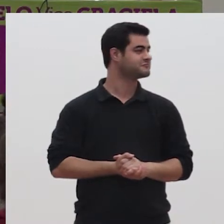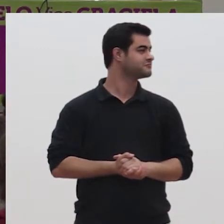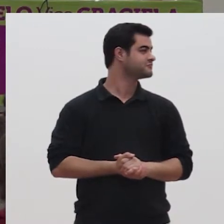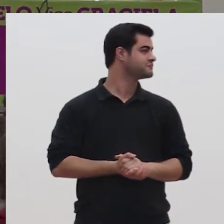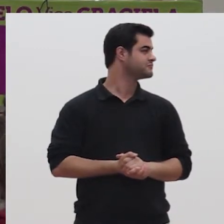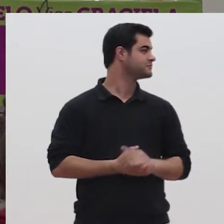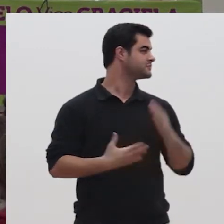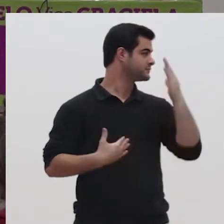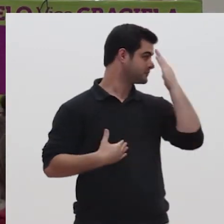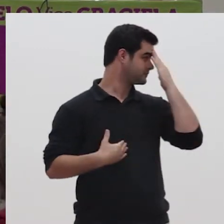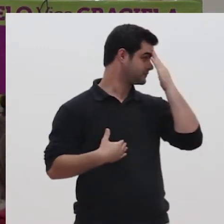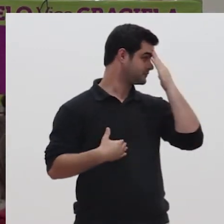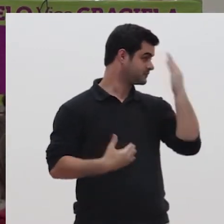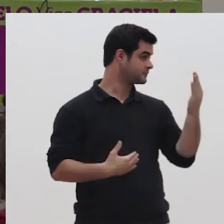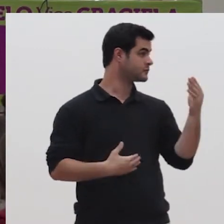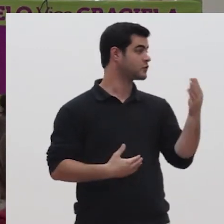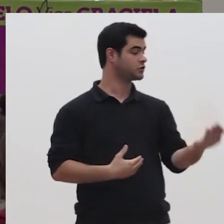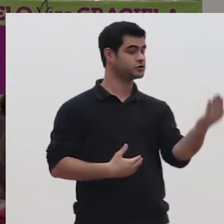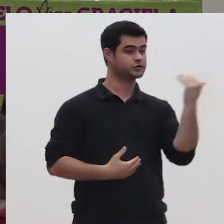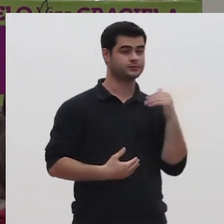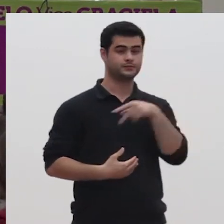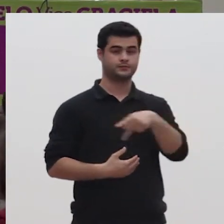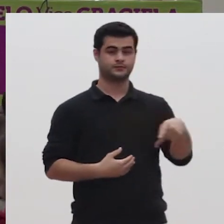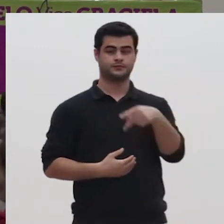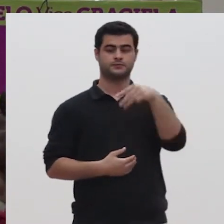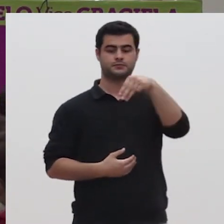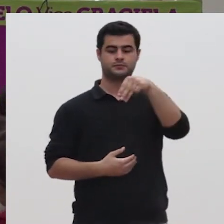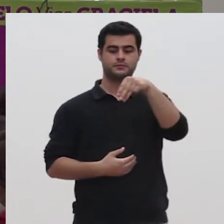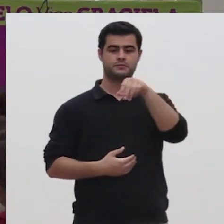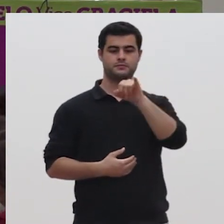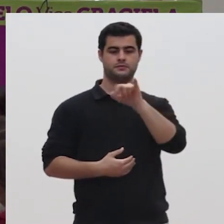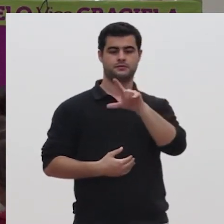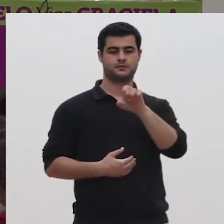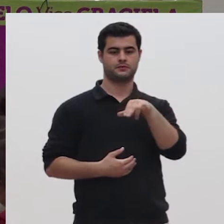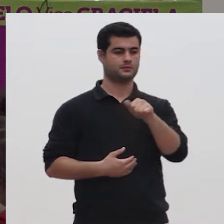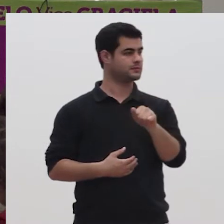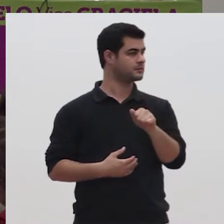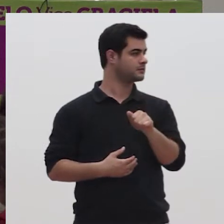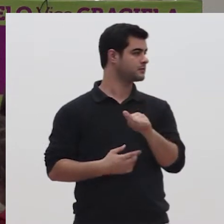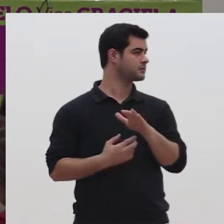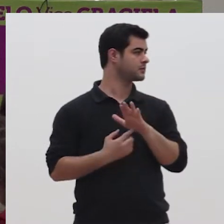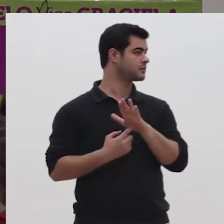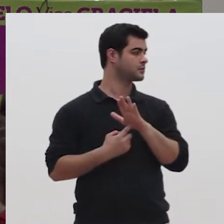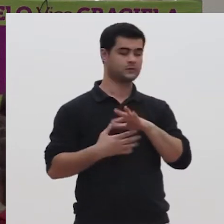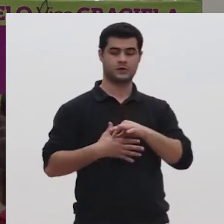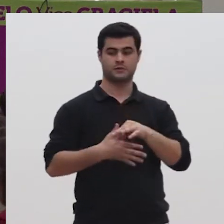Agora chamar a professora Milena, representando a PUF.